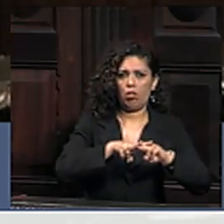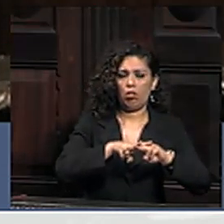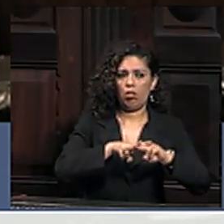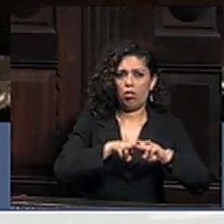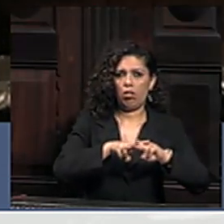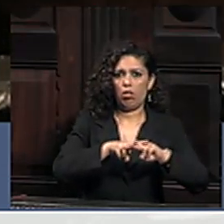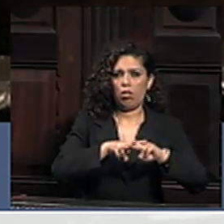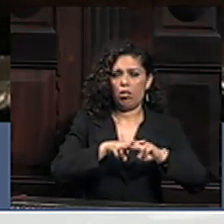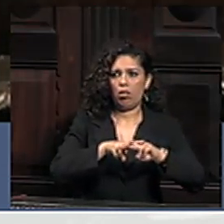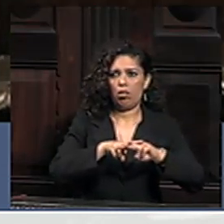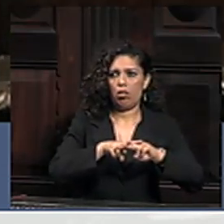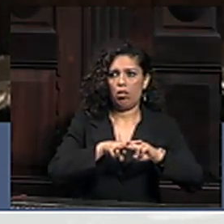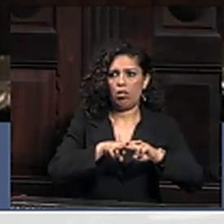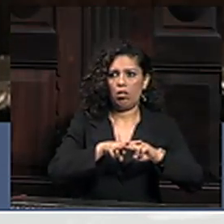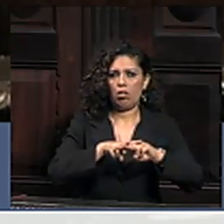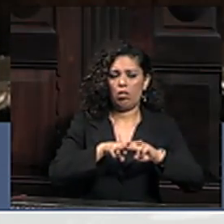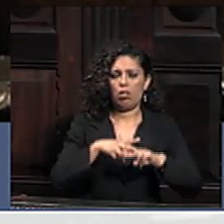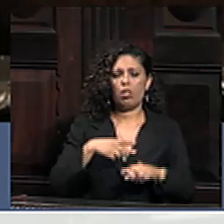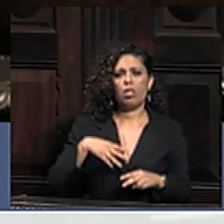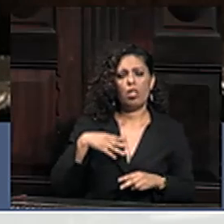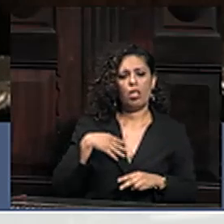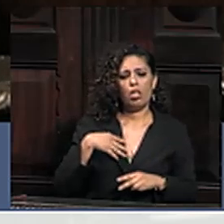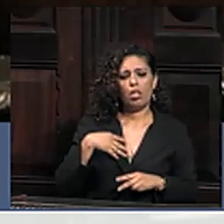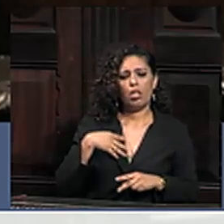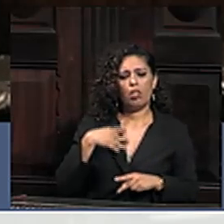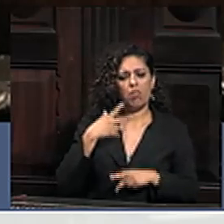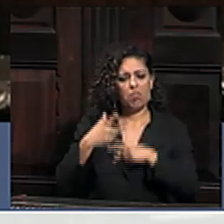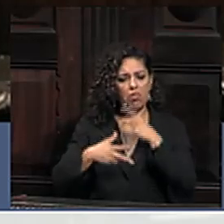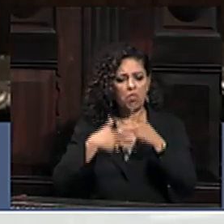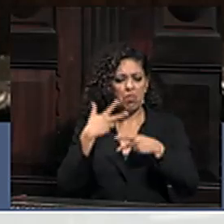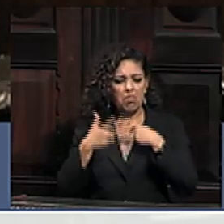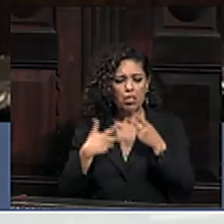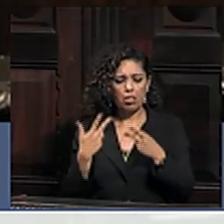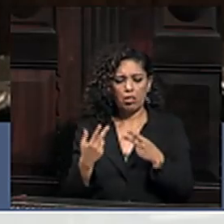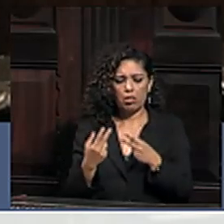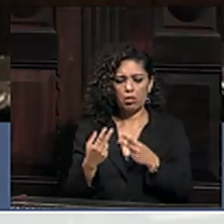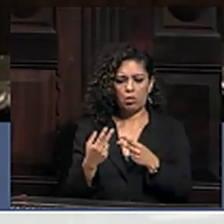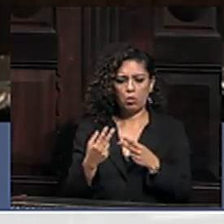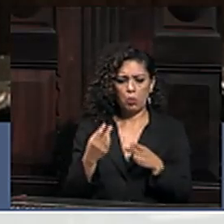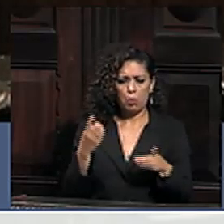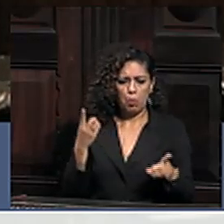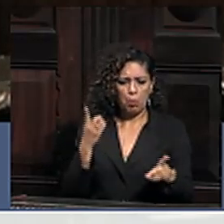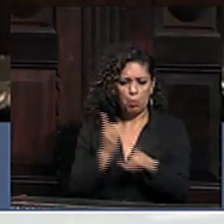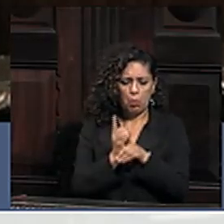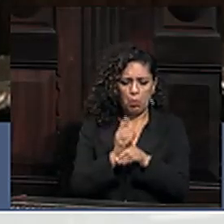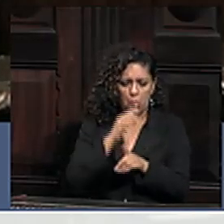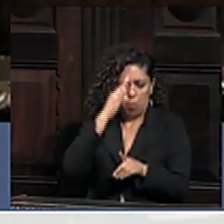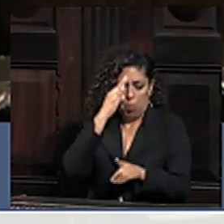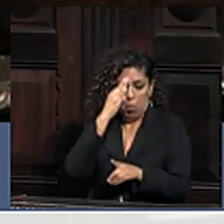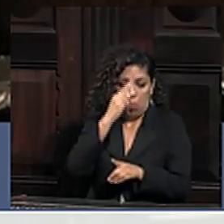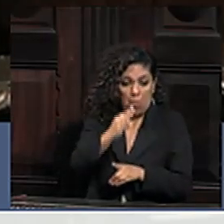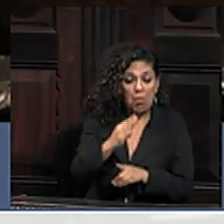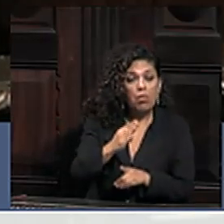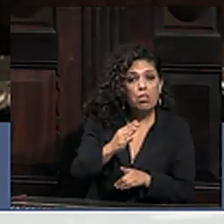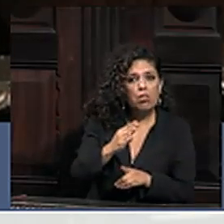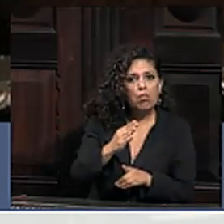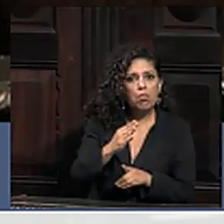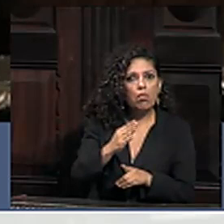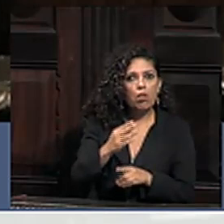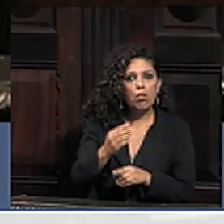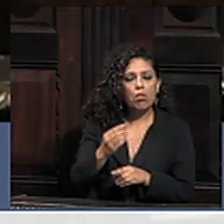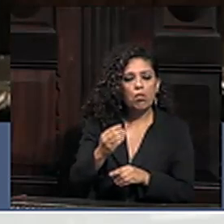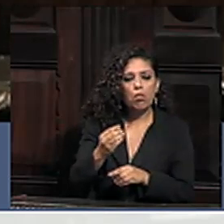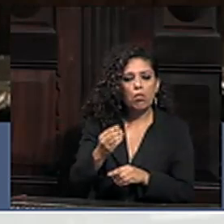corrupção ou a suposta corrupção cometida por integrantes, quadros do Partido dos